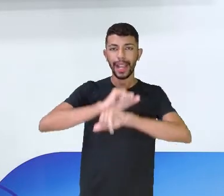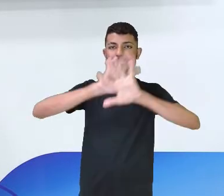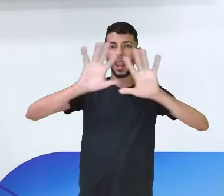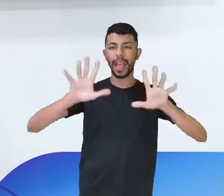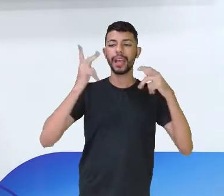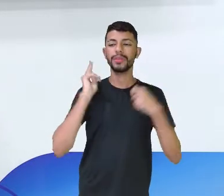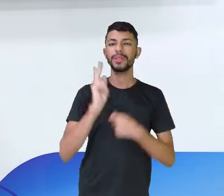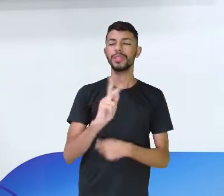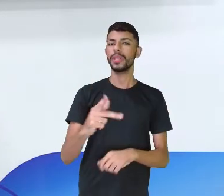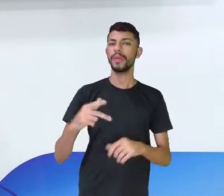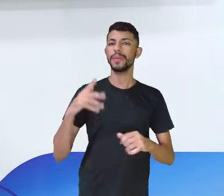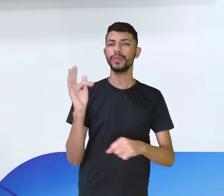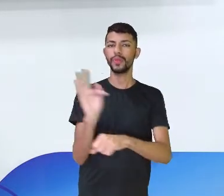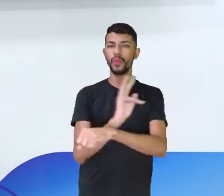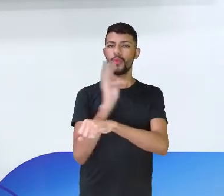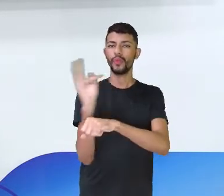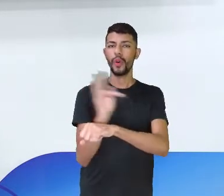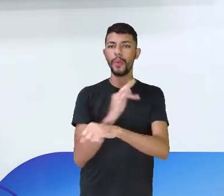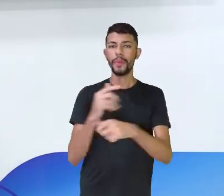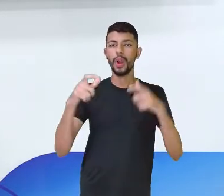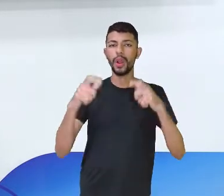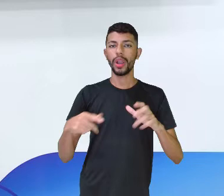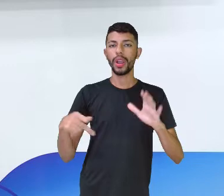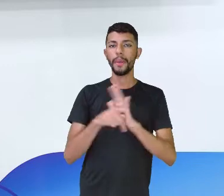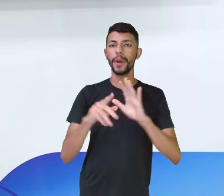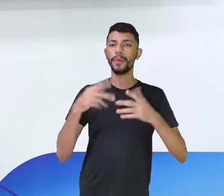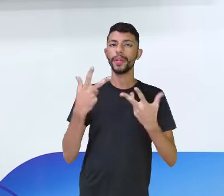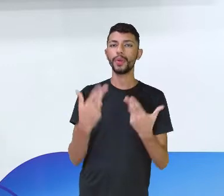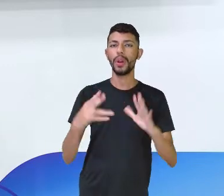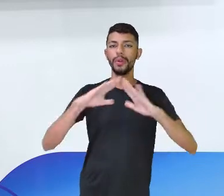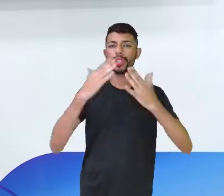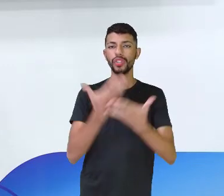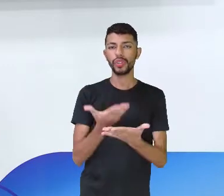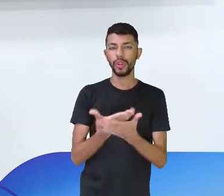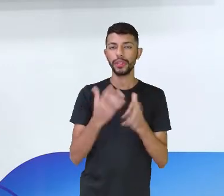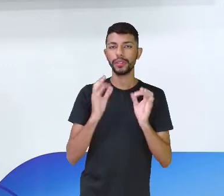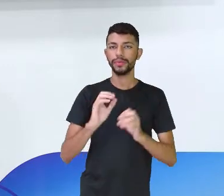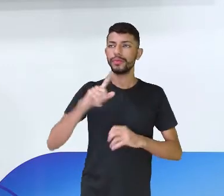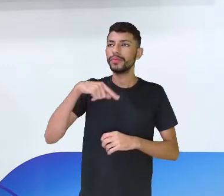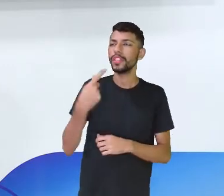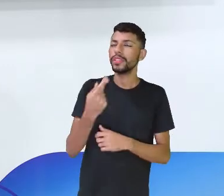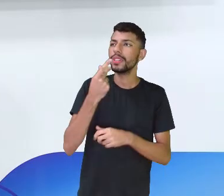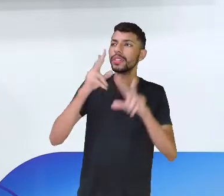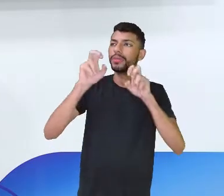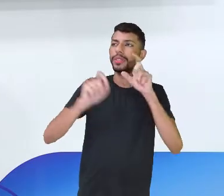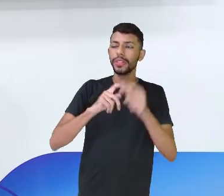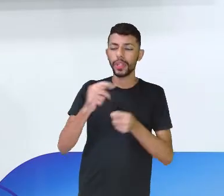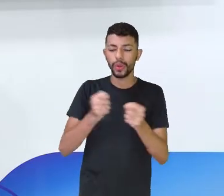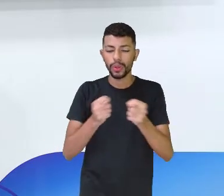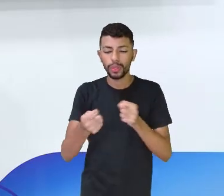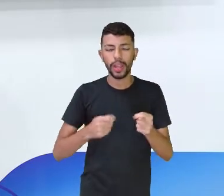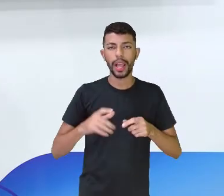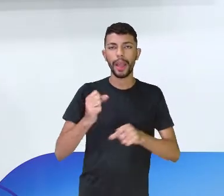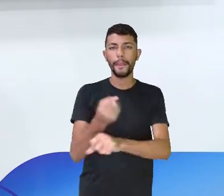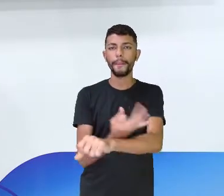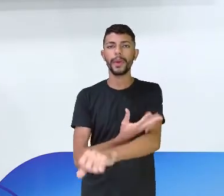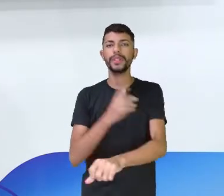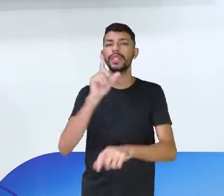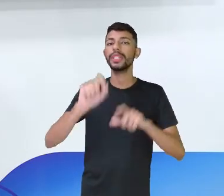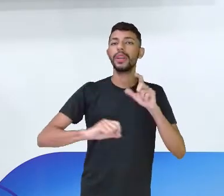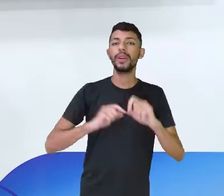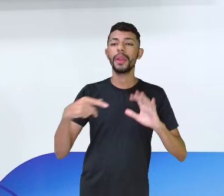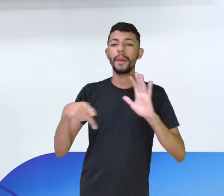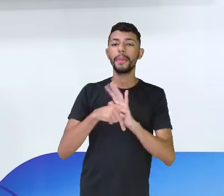ambiente formal de aprendizagem que é a escola. Quando a gente fala em gerenciar emoções, a gente fala em uma